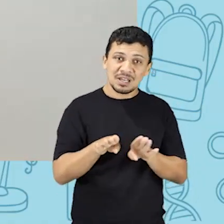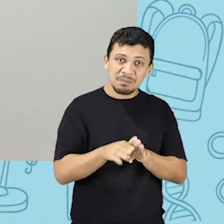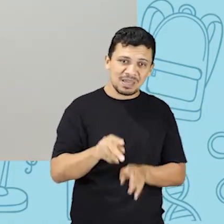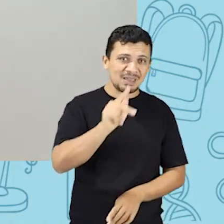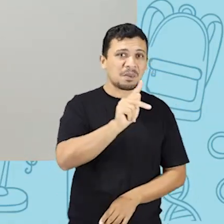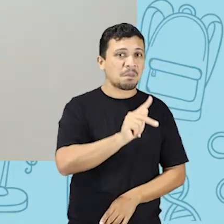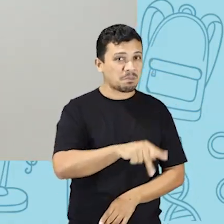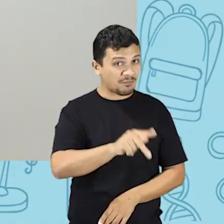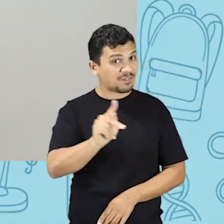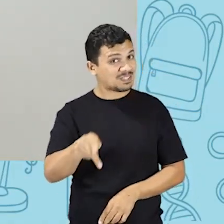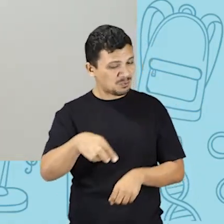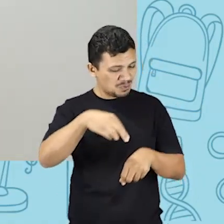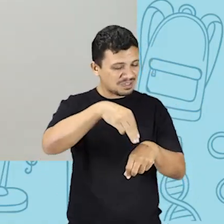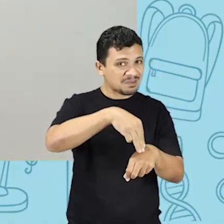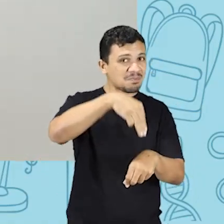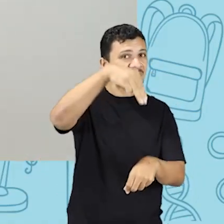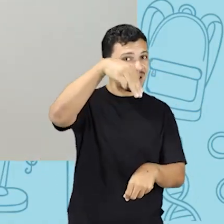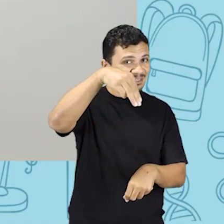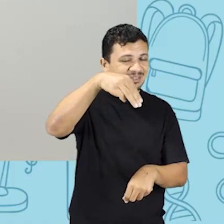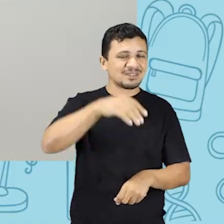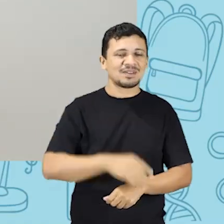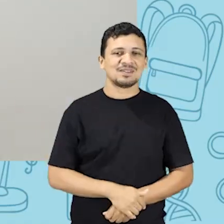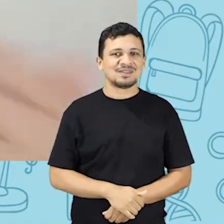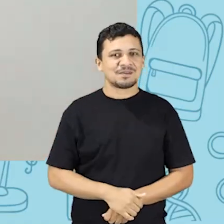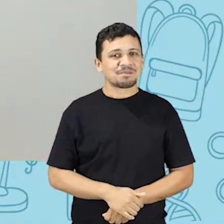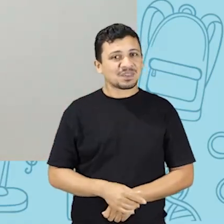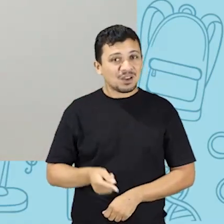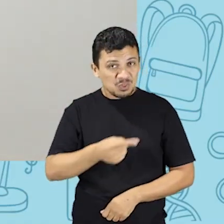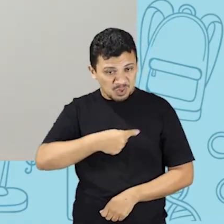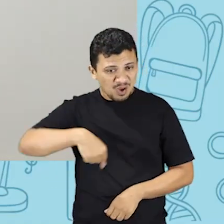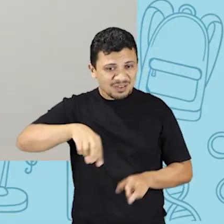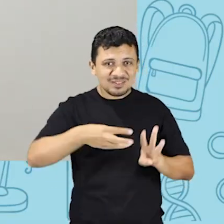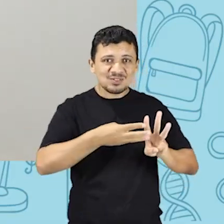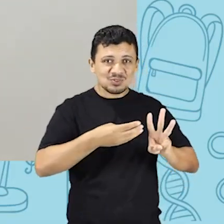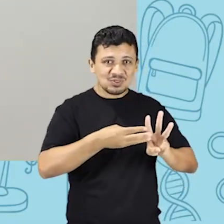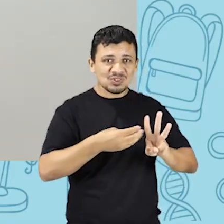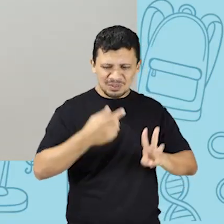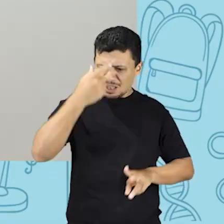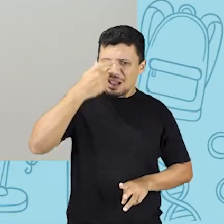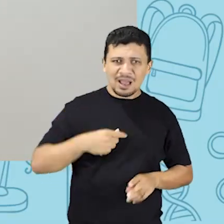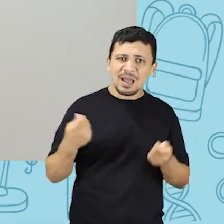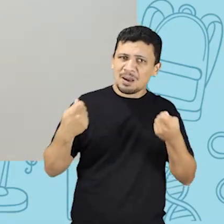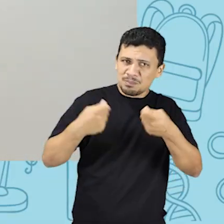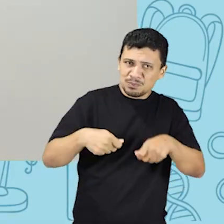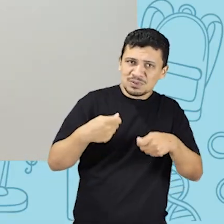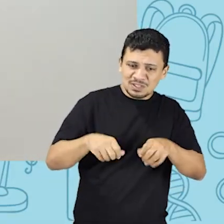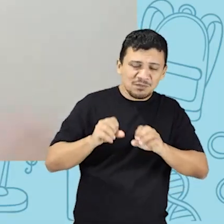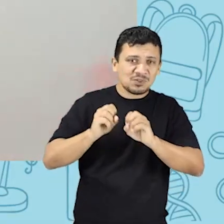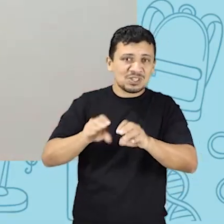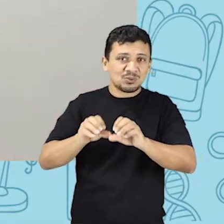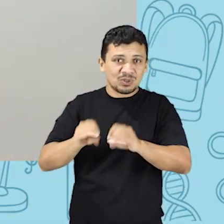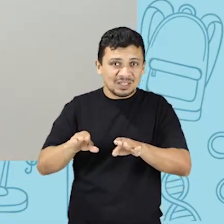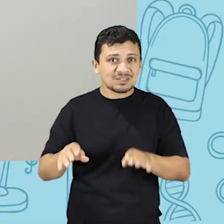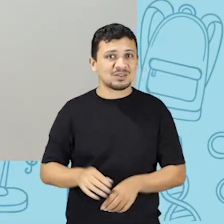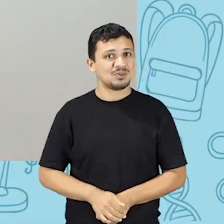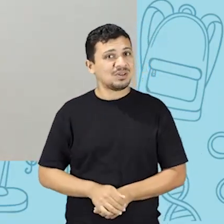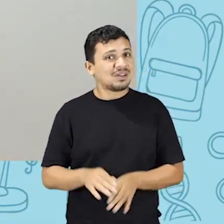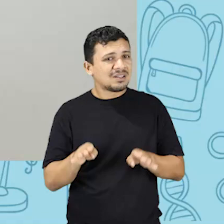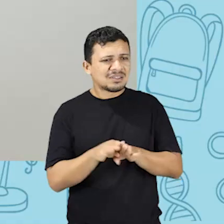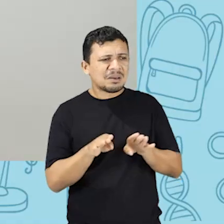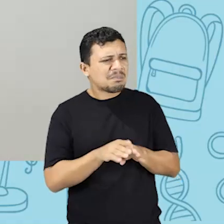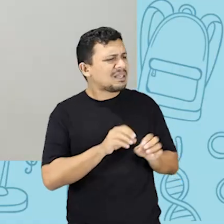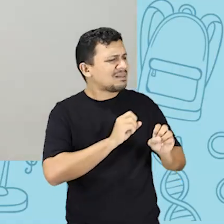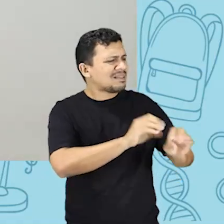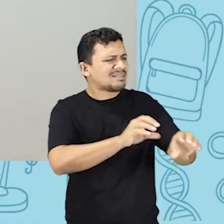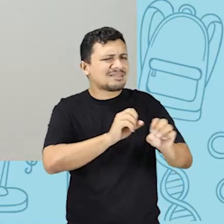como professores e mestres, né? Então, nós indígenas somos seres capazes de gerir educação e transmitir para